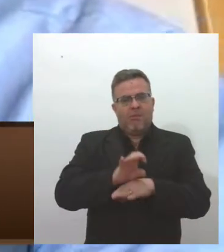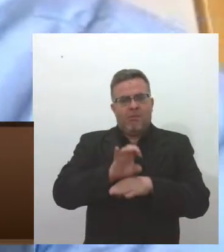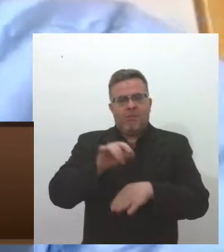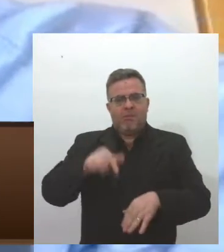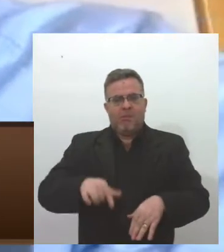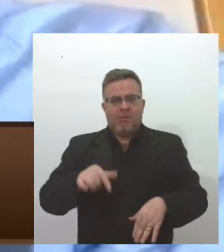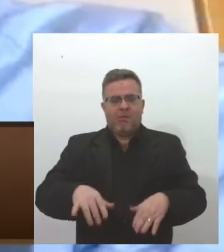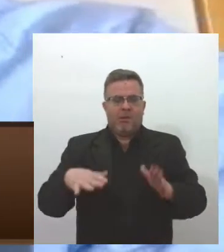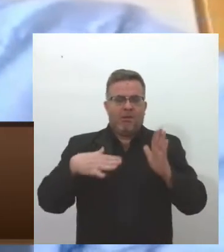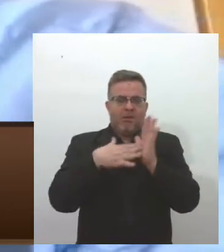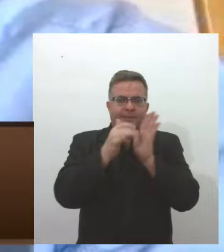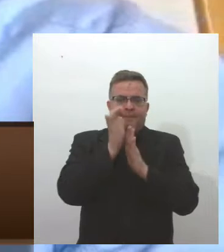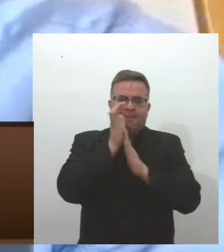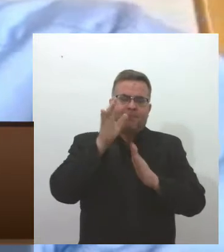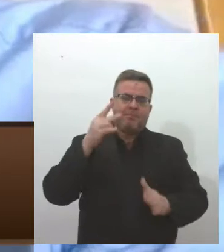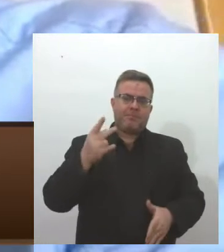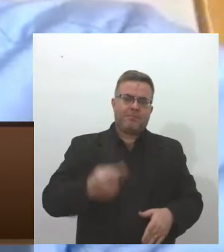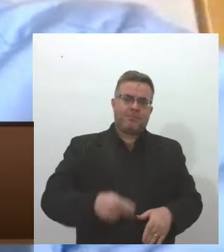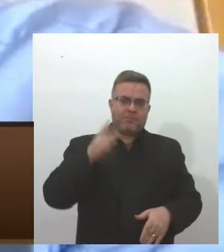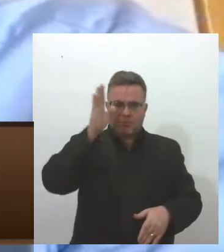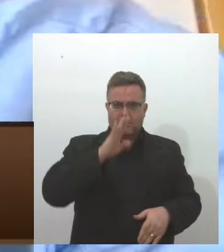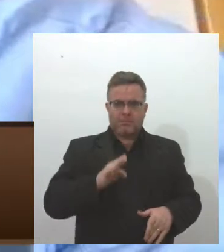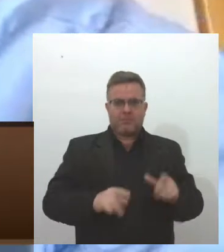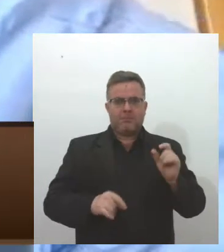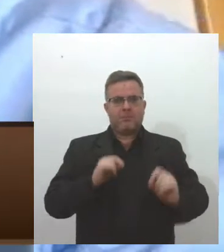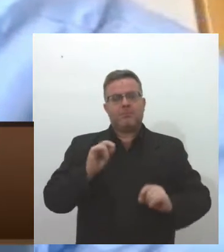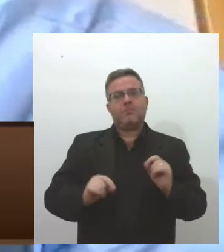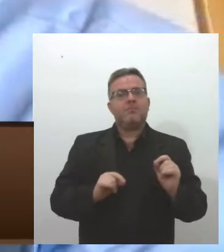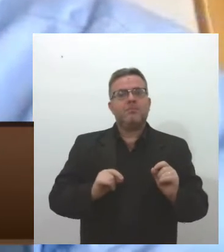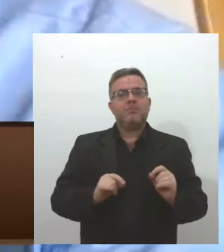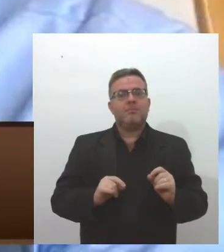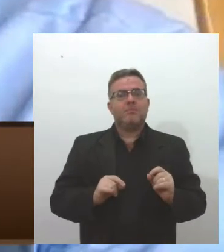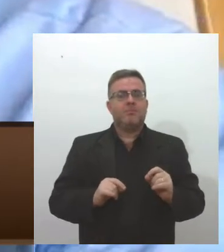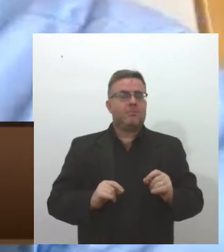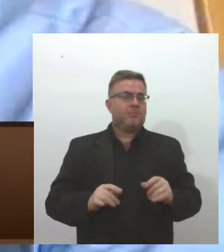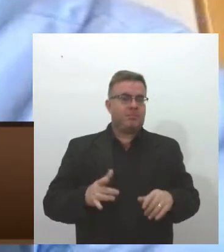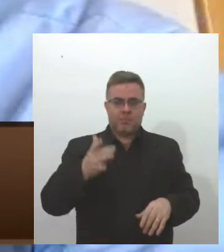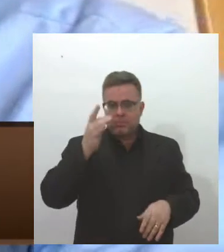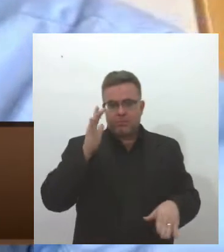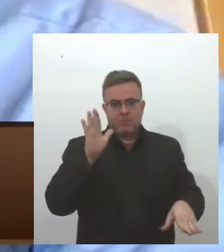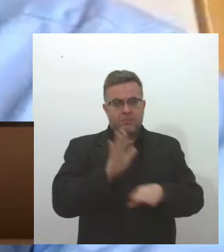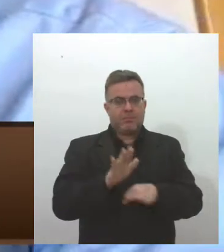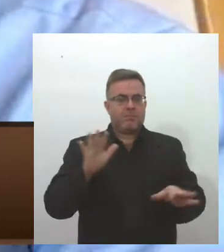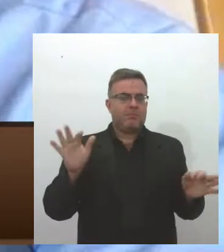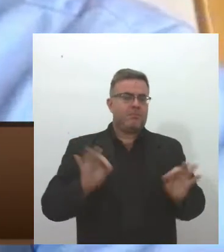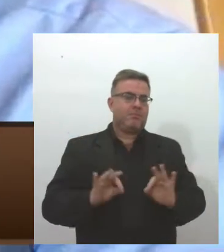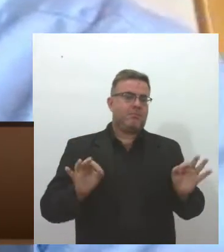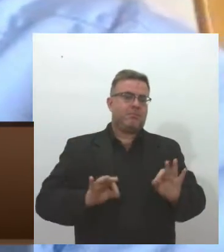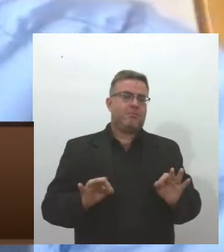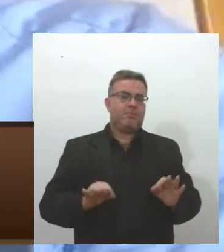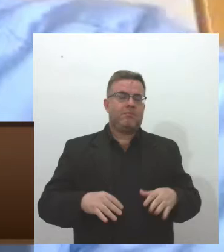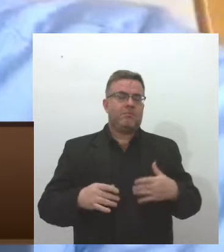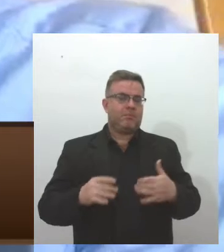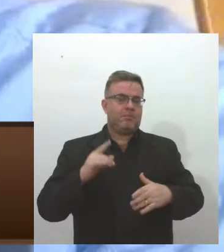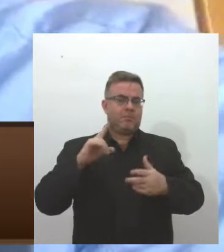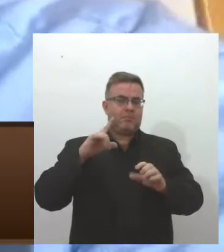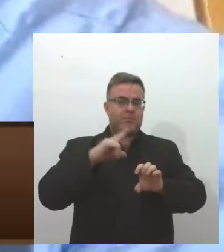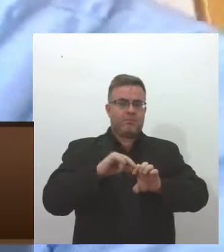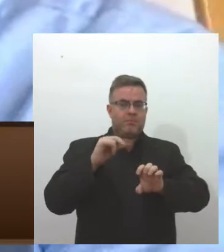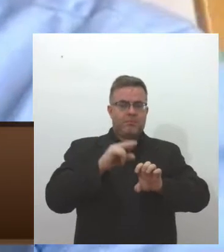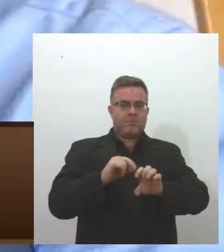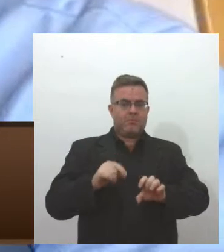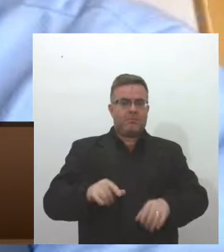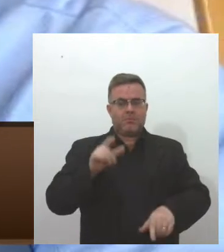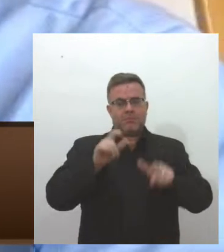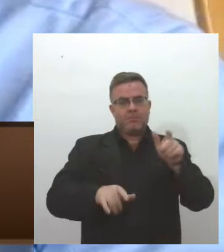burocracia em geral no Brasil como um todo, ela não facilita muito a vida do empreendedor. E cabe ao poder